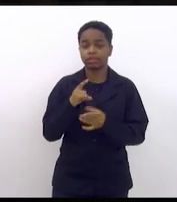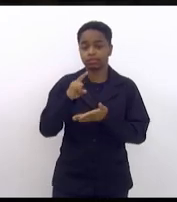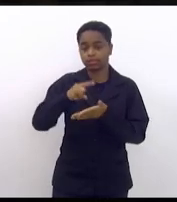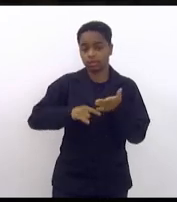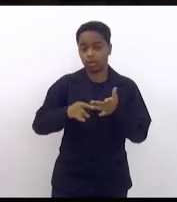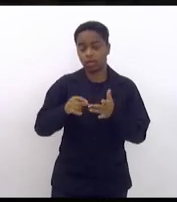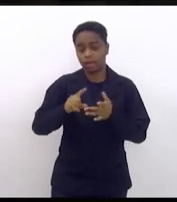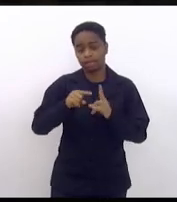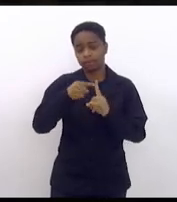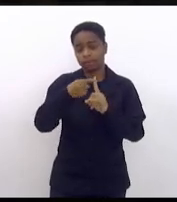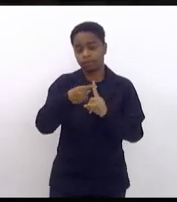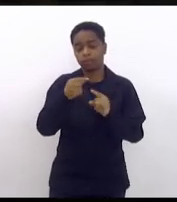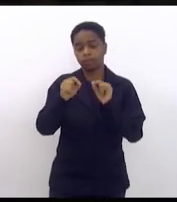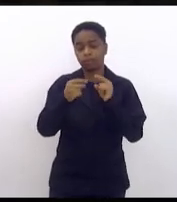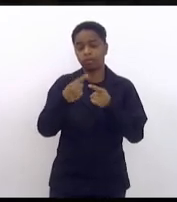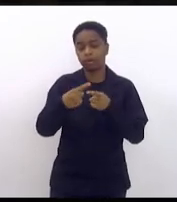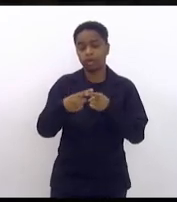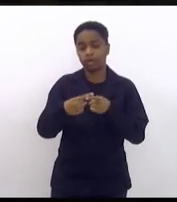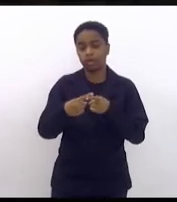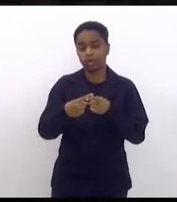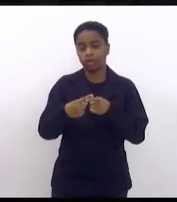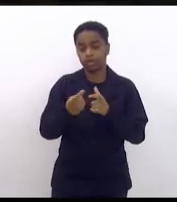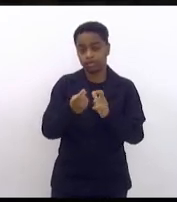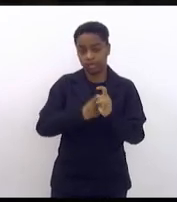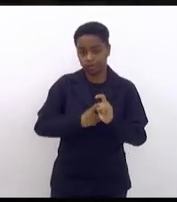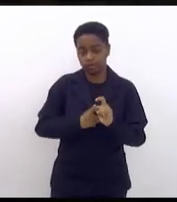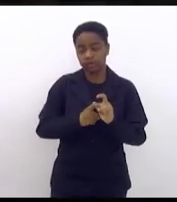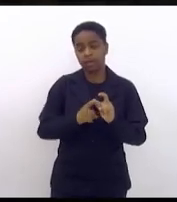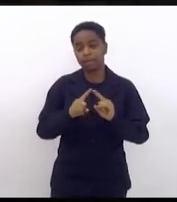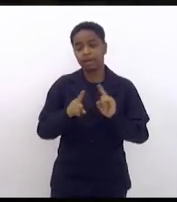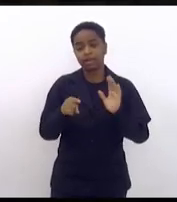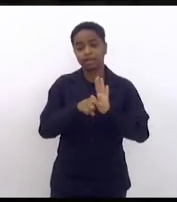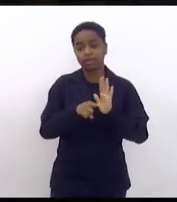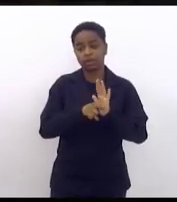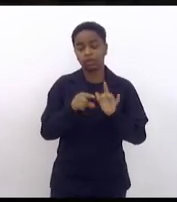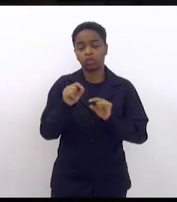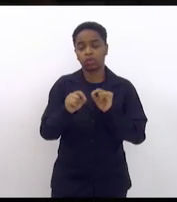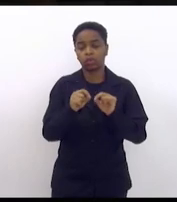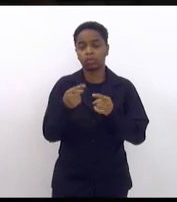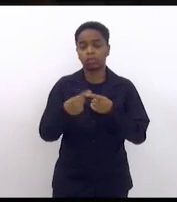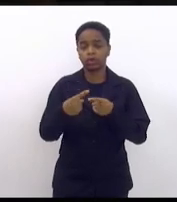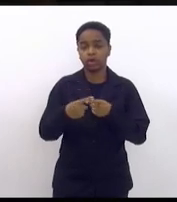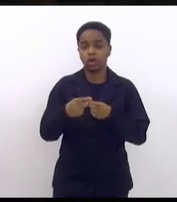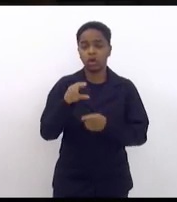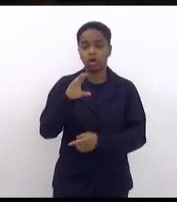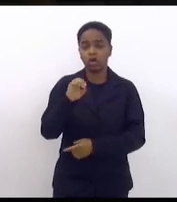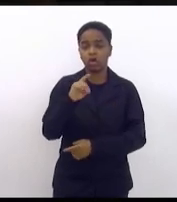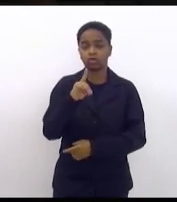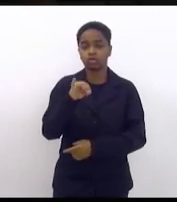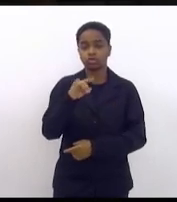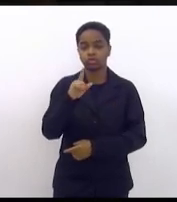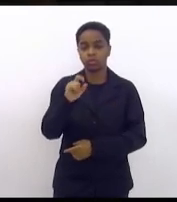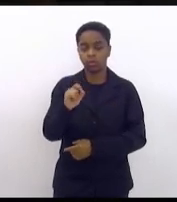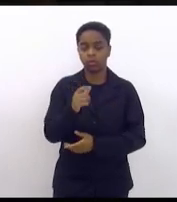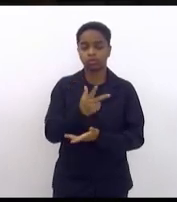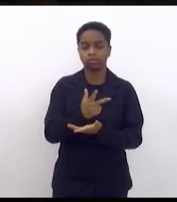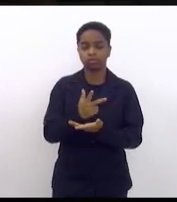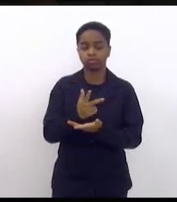é devedor, com caráter negativo por causa de um dispositivo do Código Tributário Nacional. Se